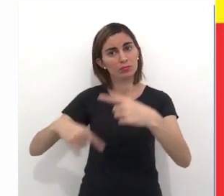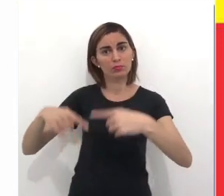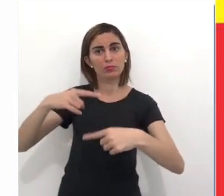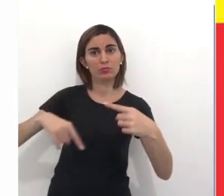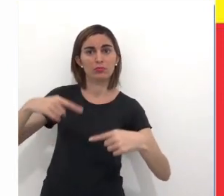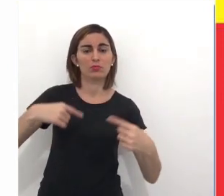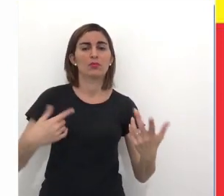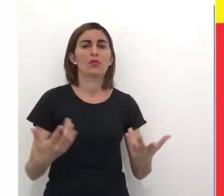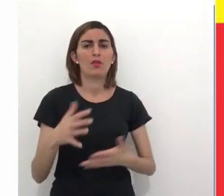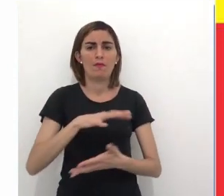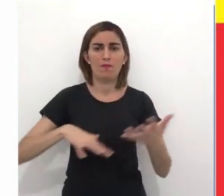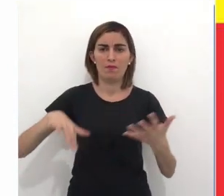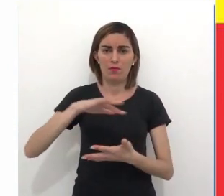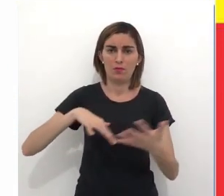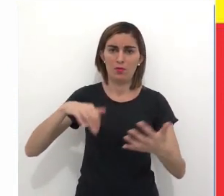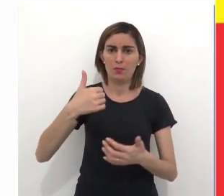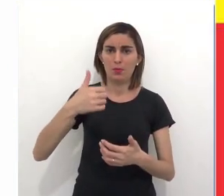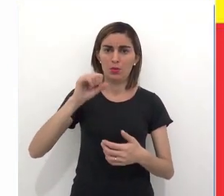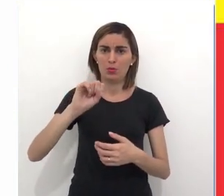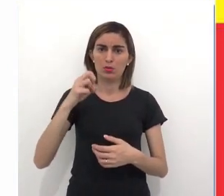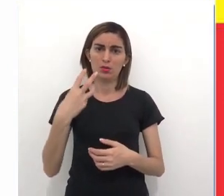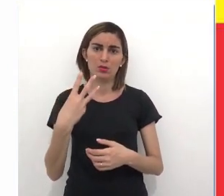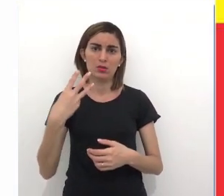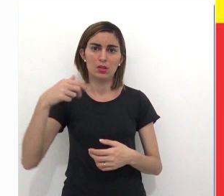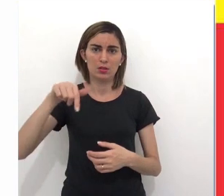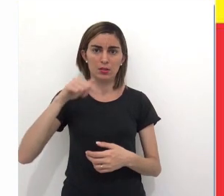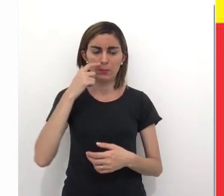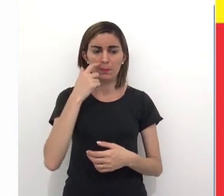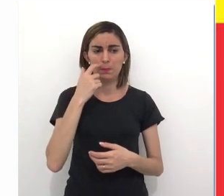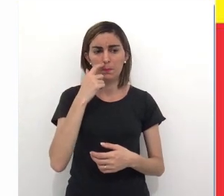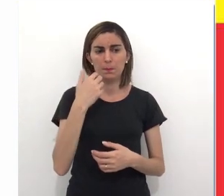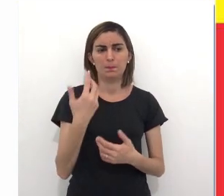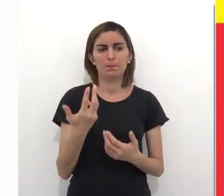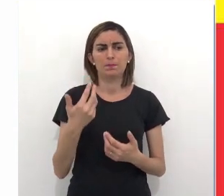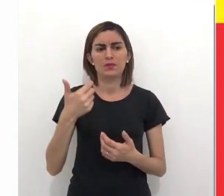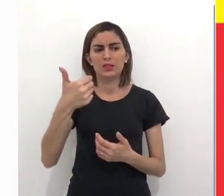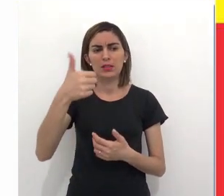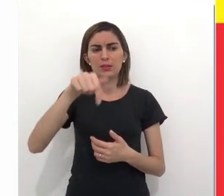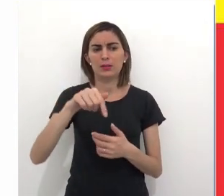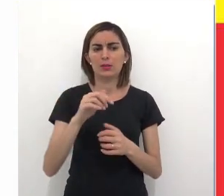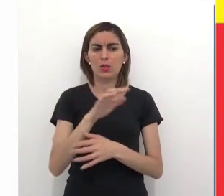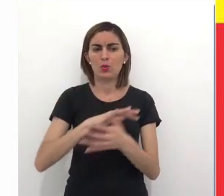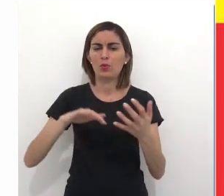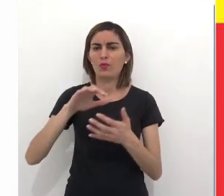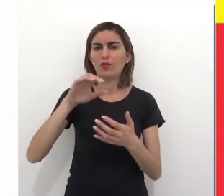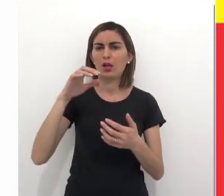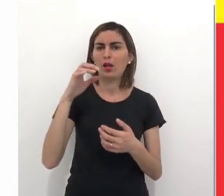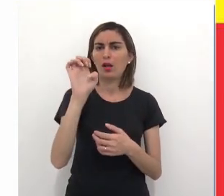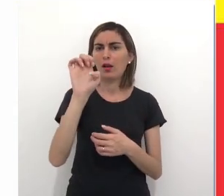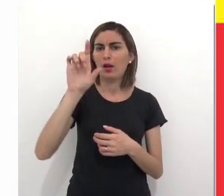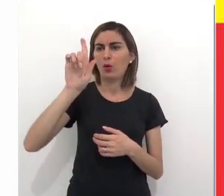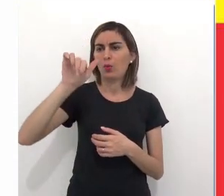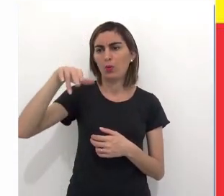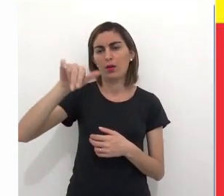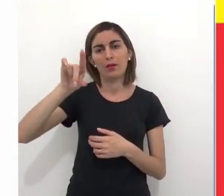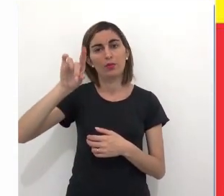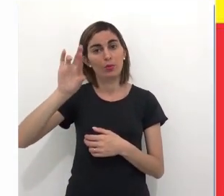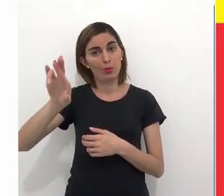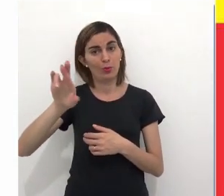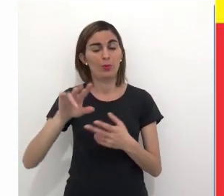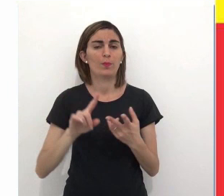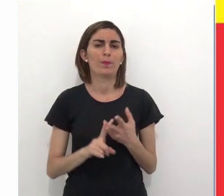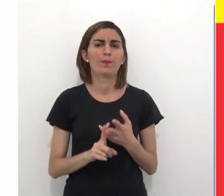é isso? Com a Revolução de 1817, a Confederação do Equador e revoltas que seguiram